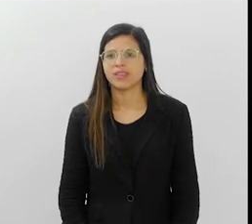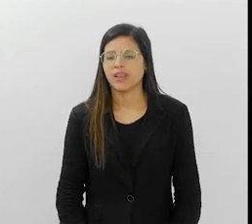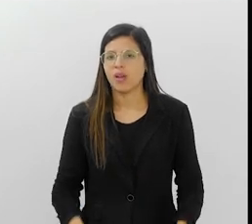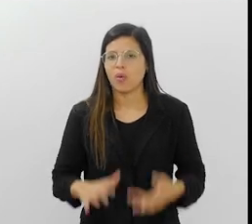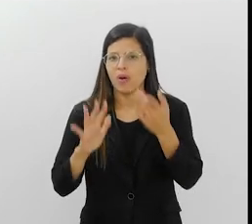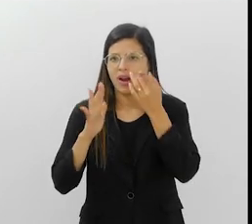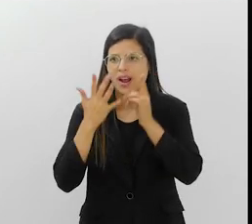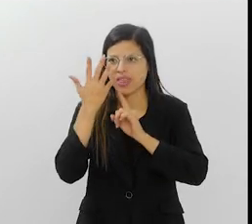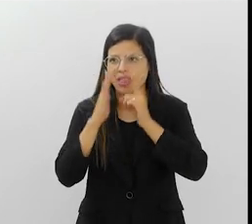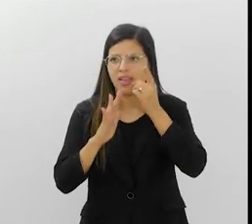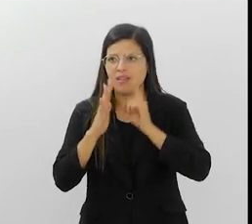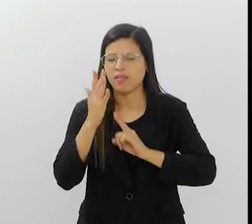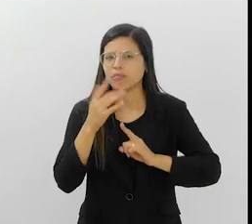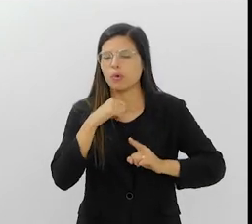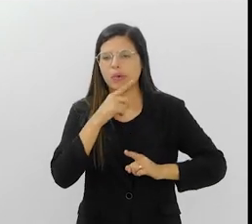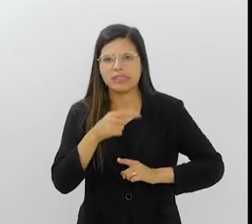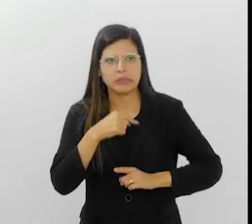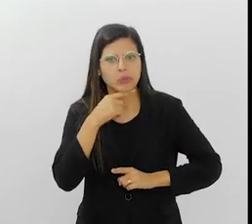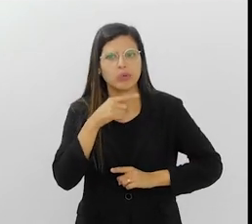inúmeros carnavais que